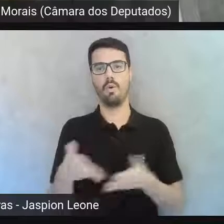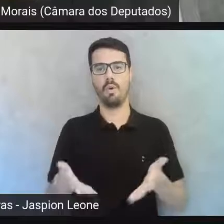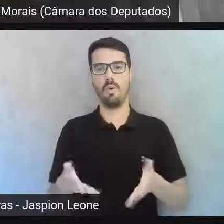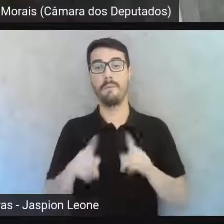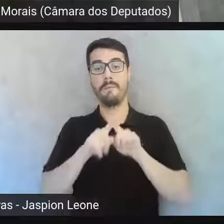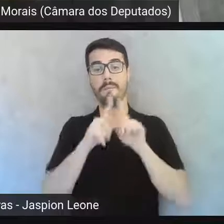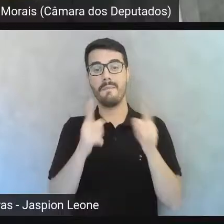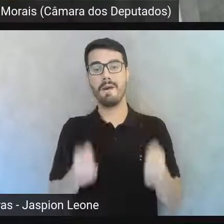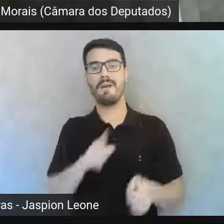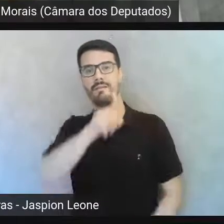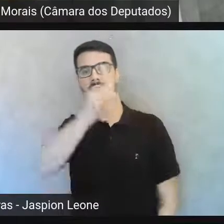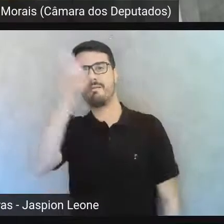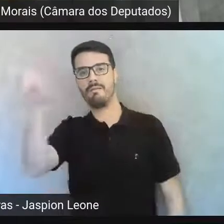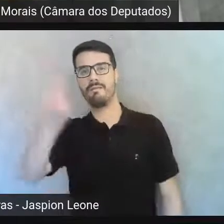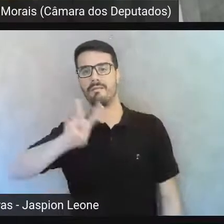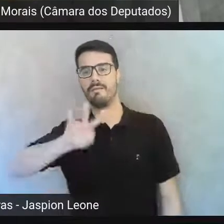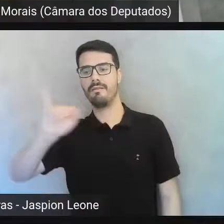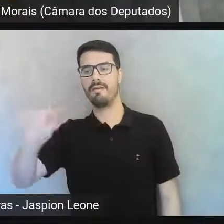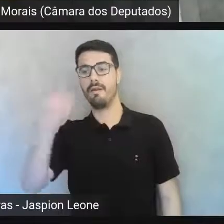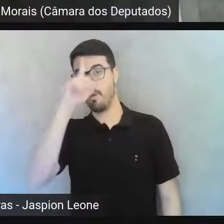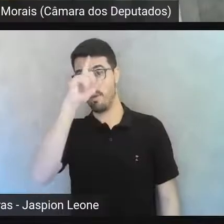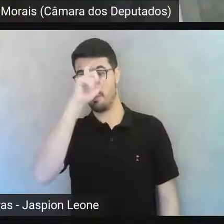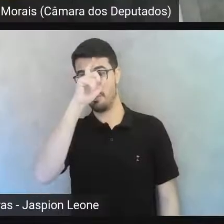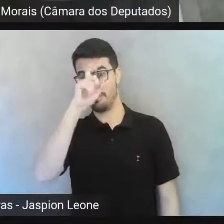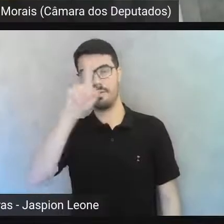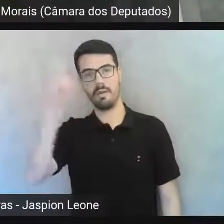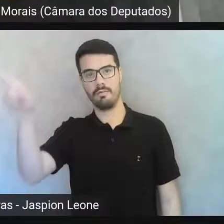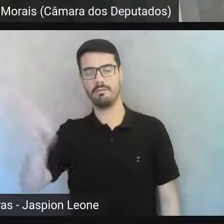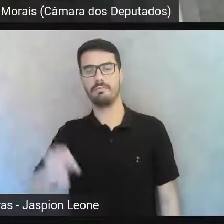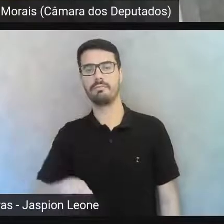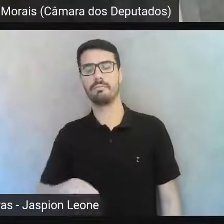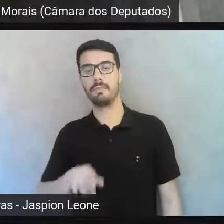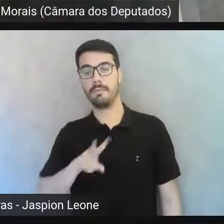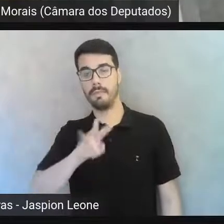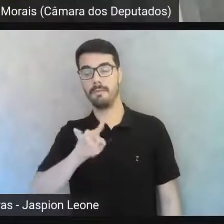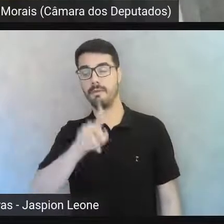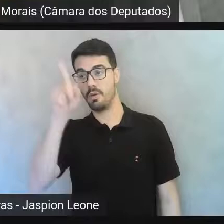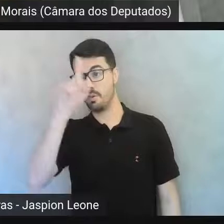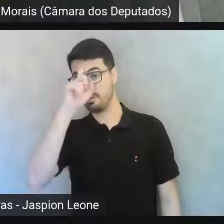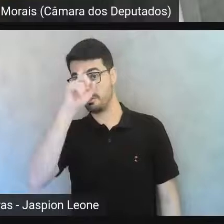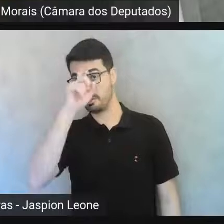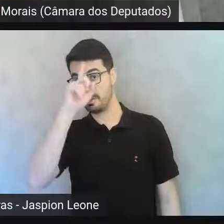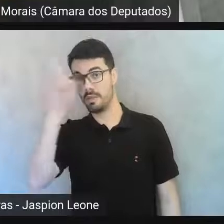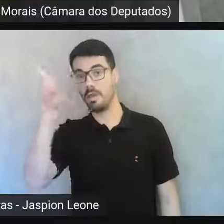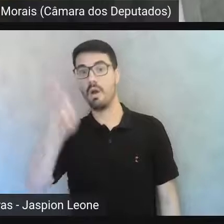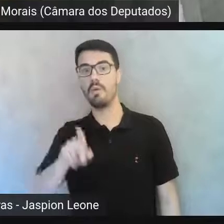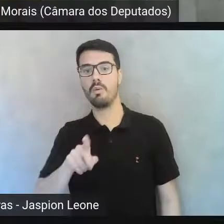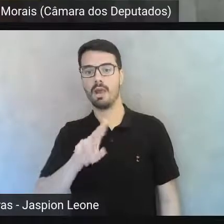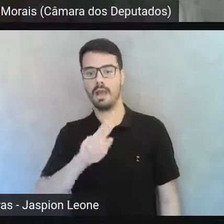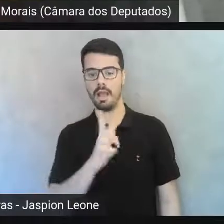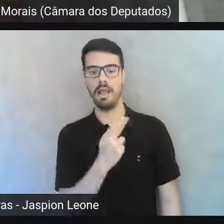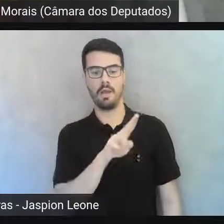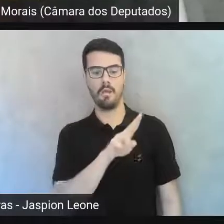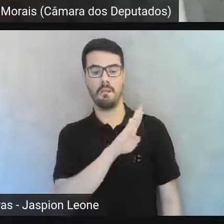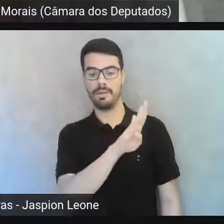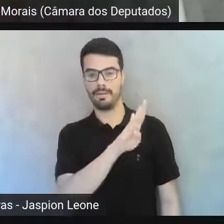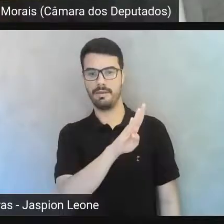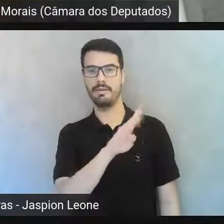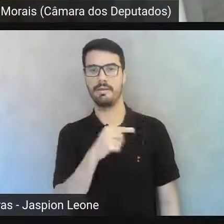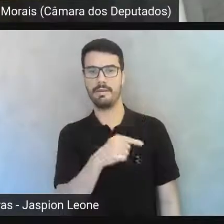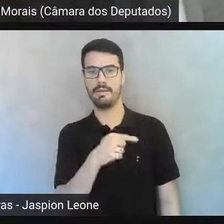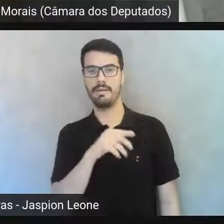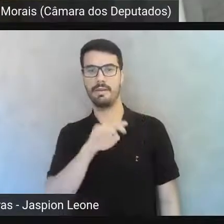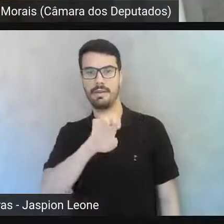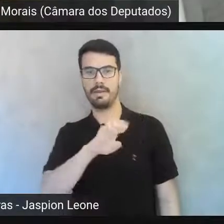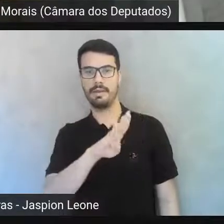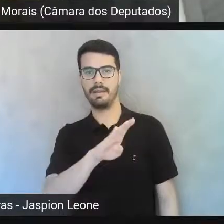um hospital, você vai para o hospital da Universitário, né? Da UNB, o EBSER,